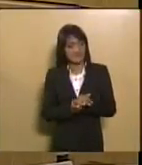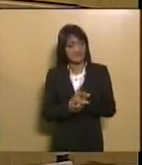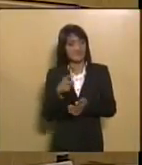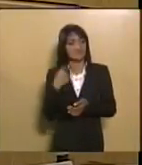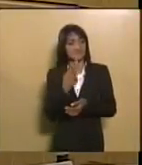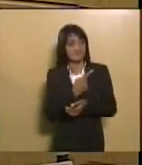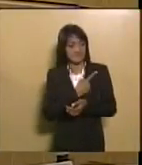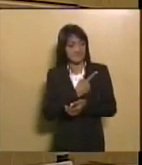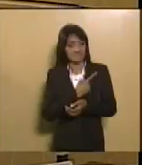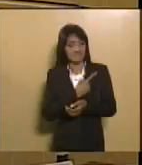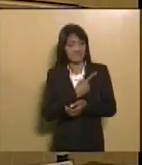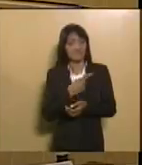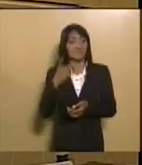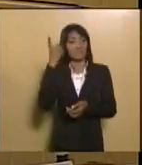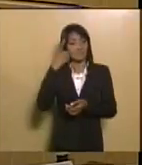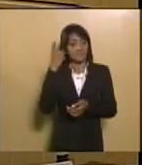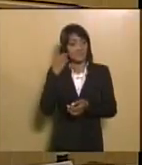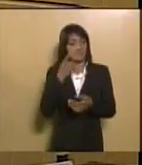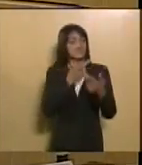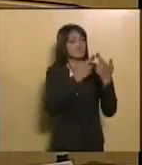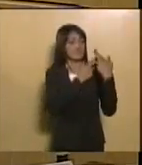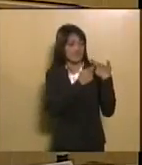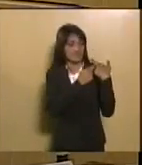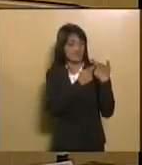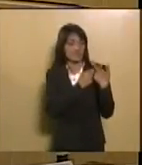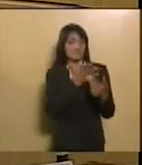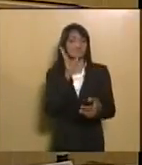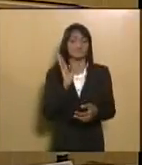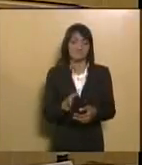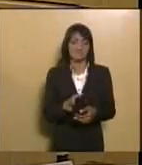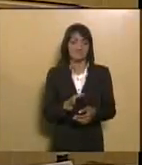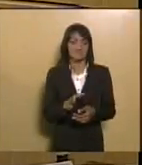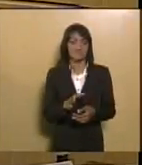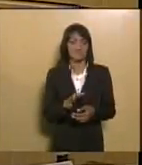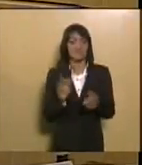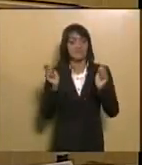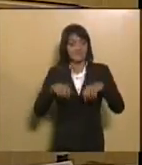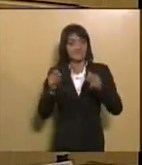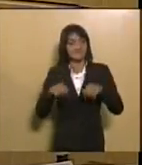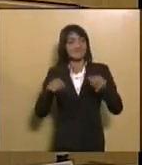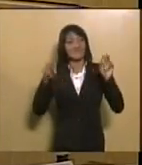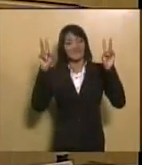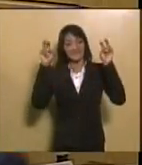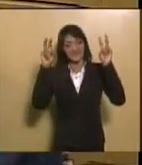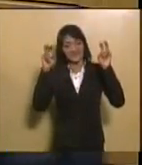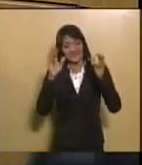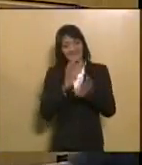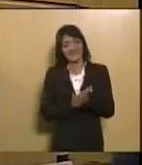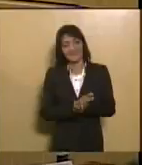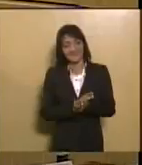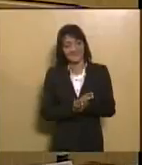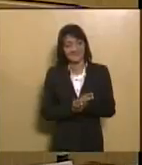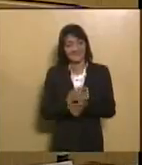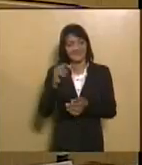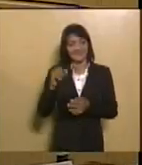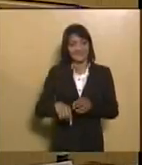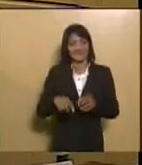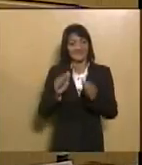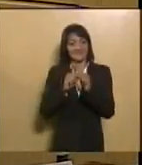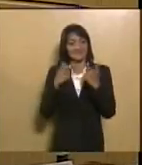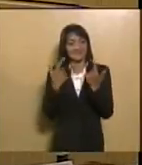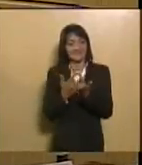enquanto parlamentares, temos a obrigação, fomos eleitos para isso, para trazer esses temas a essa casa, para debater toda